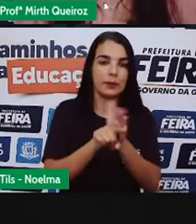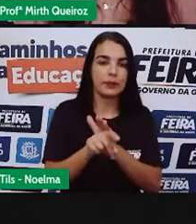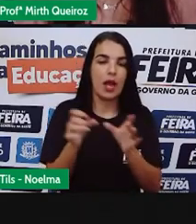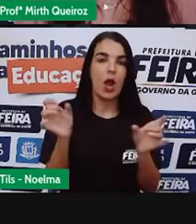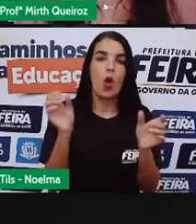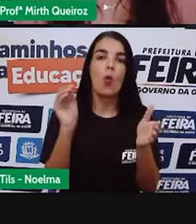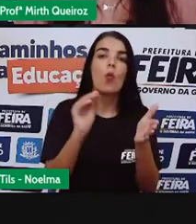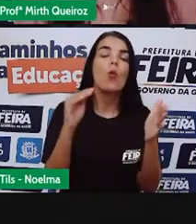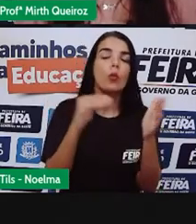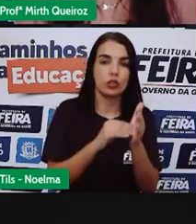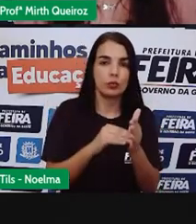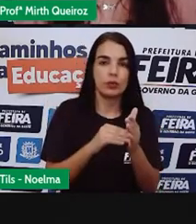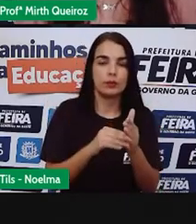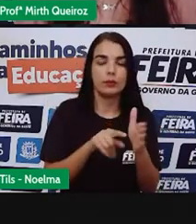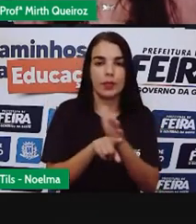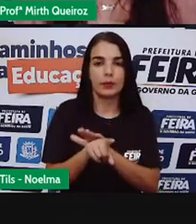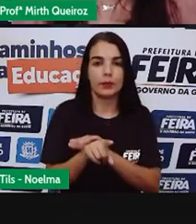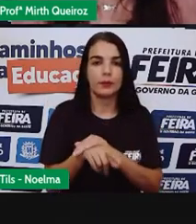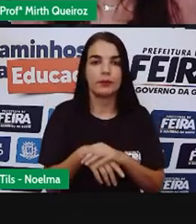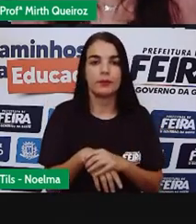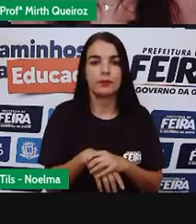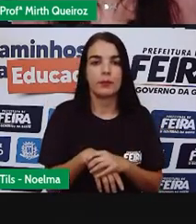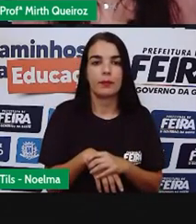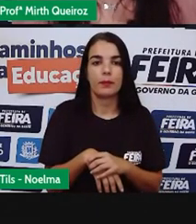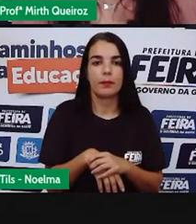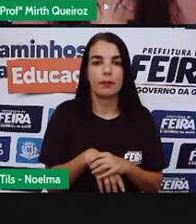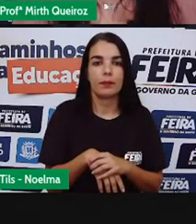e última questão.